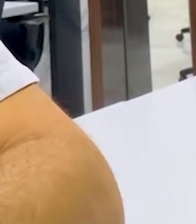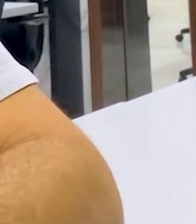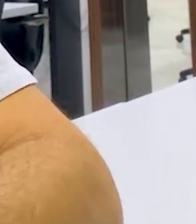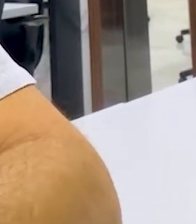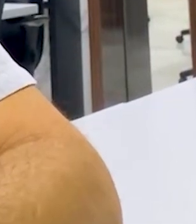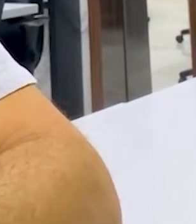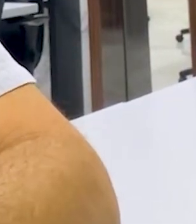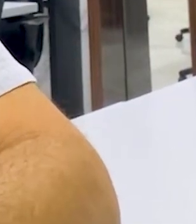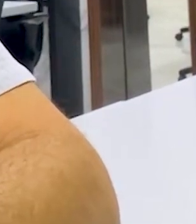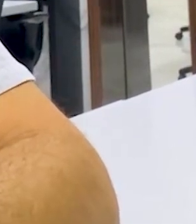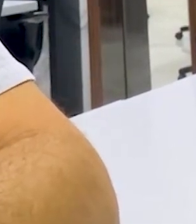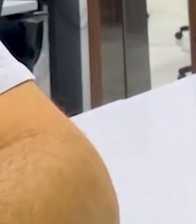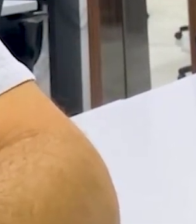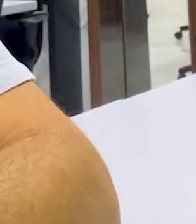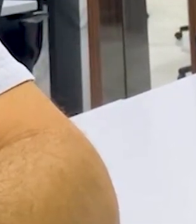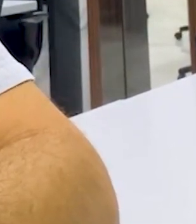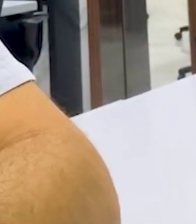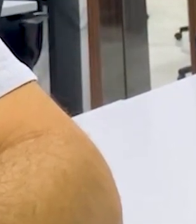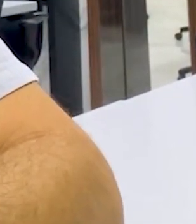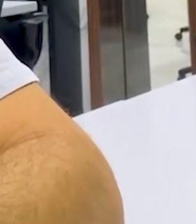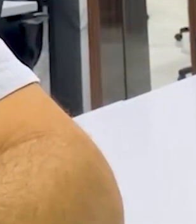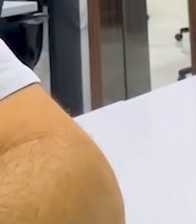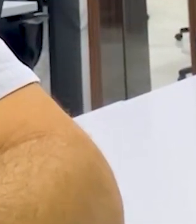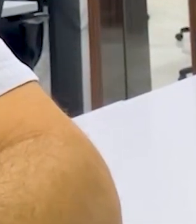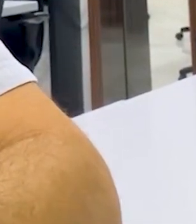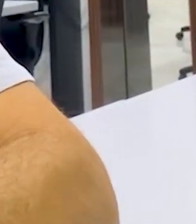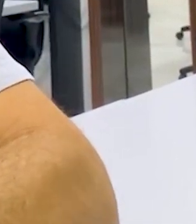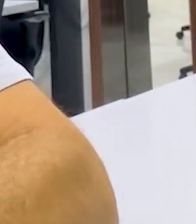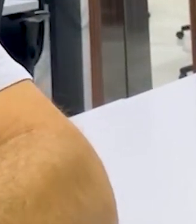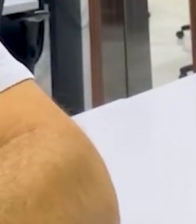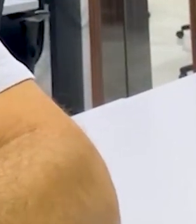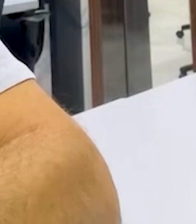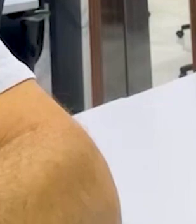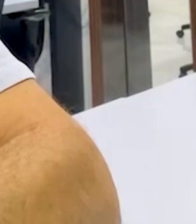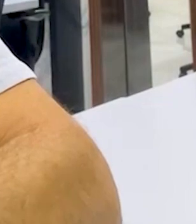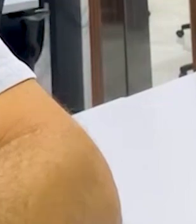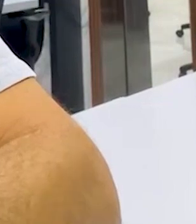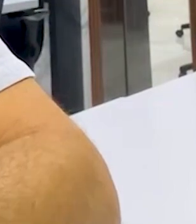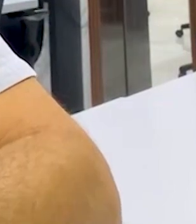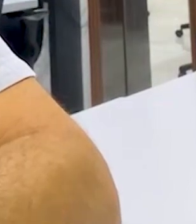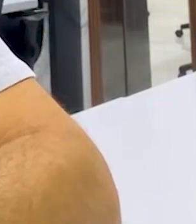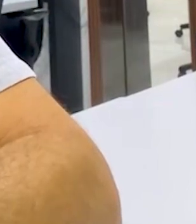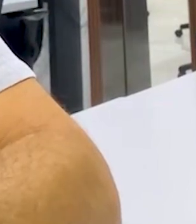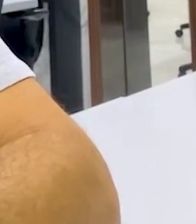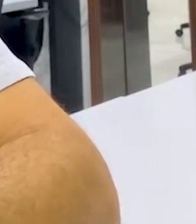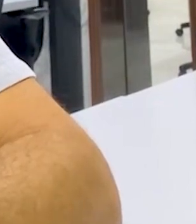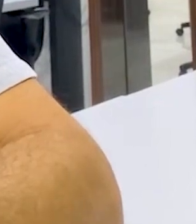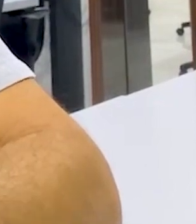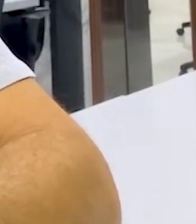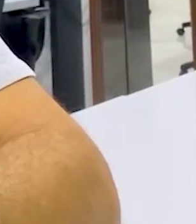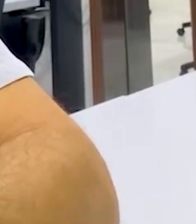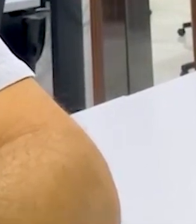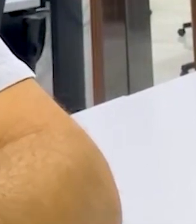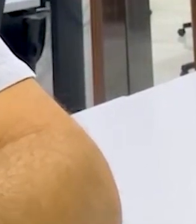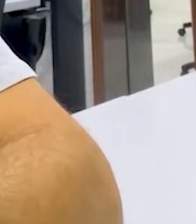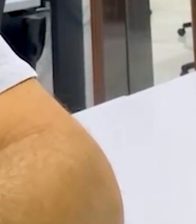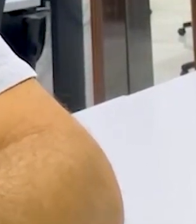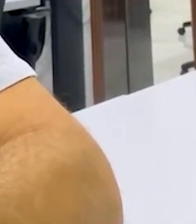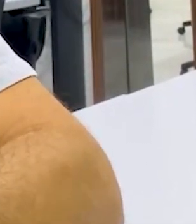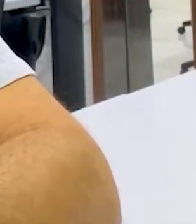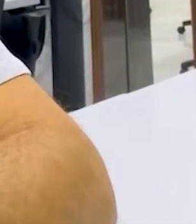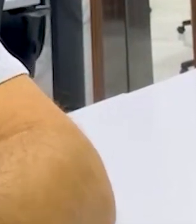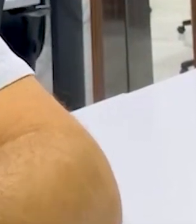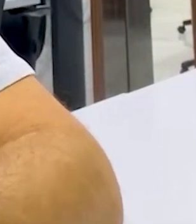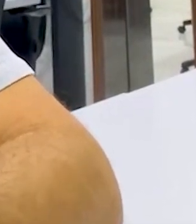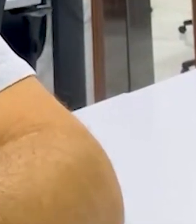pré-cadastroinfantil.campinas.sp.gov.br. Para a realização do cadastro, é necessário ter em mãos os documentos originais da criança e dos responsáveis